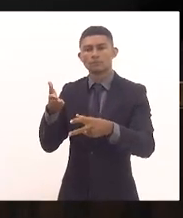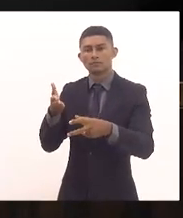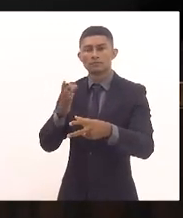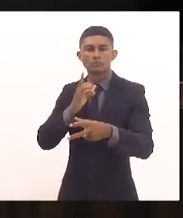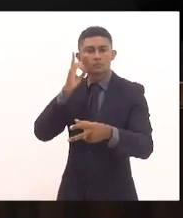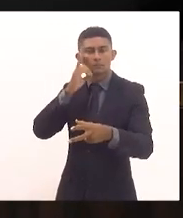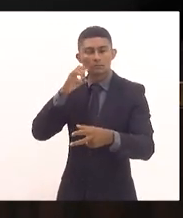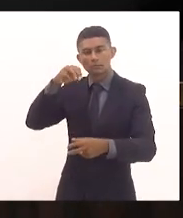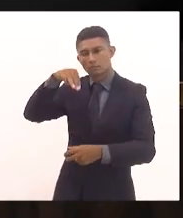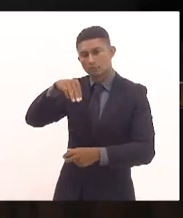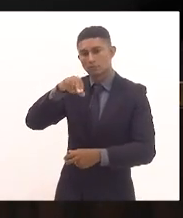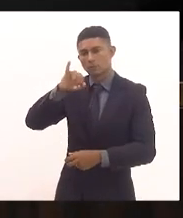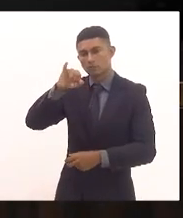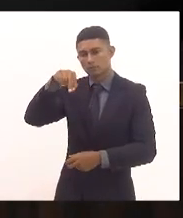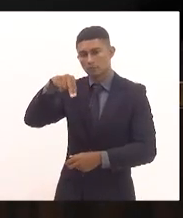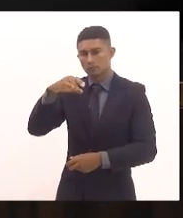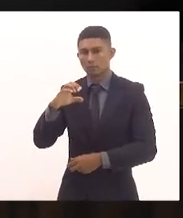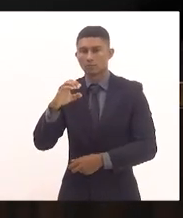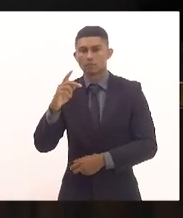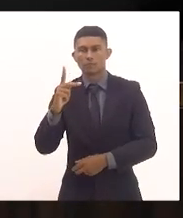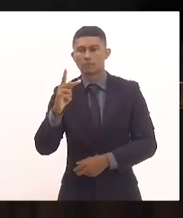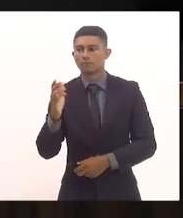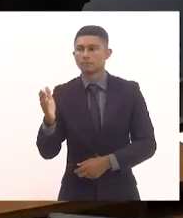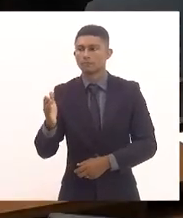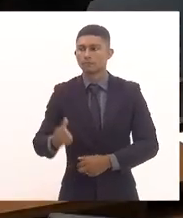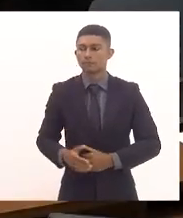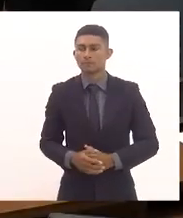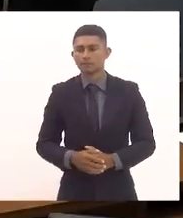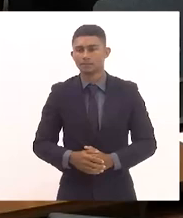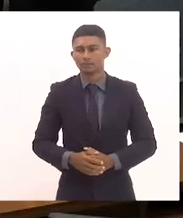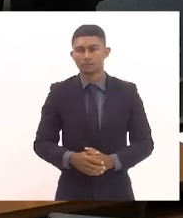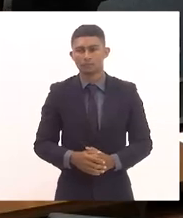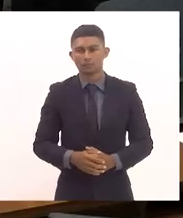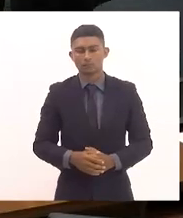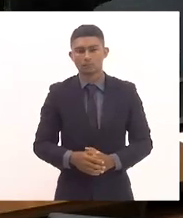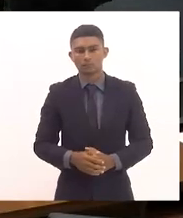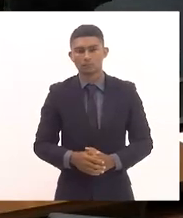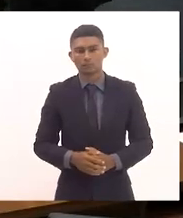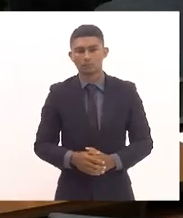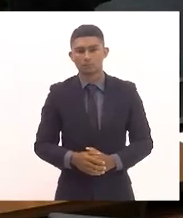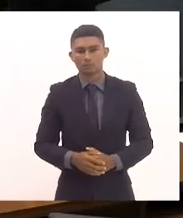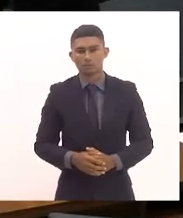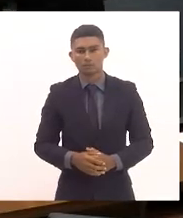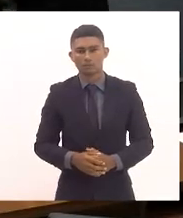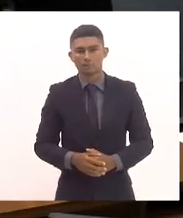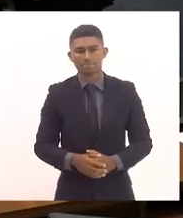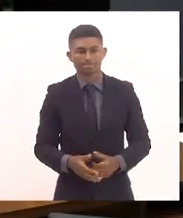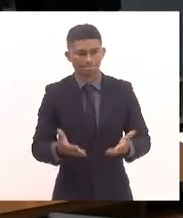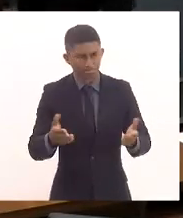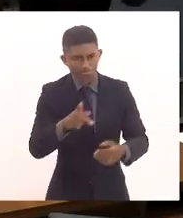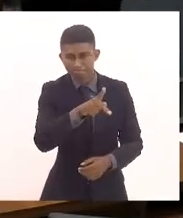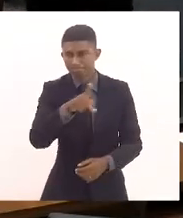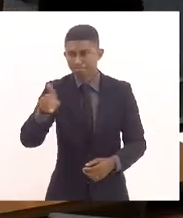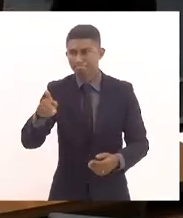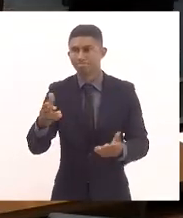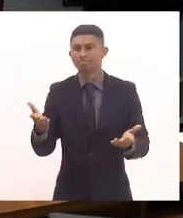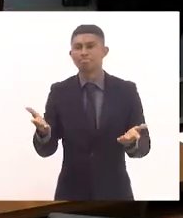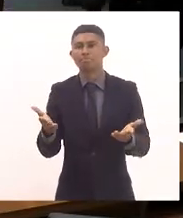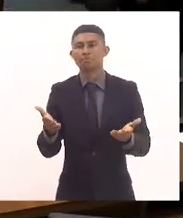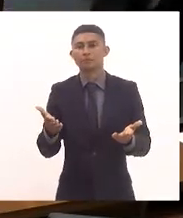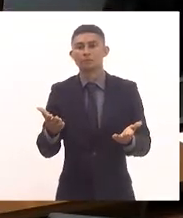Carlos Mink. Senhor juiz, com a saúde. Eu volto. Senhor presidente, em vista